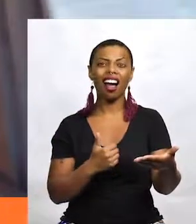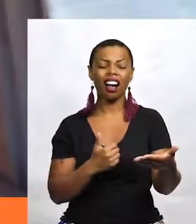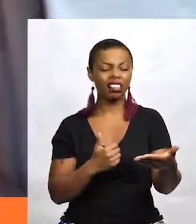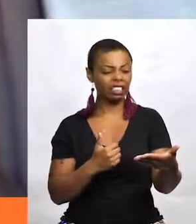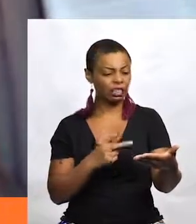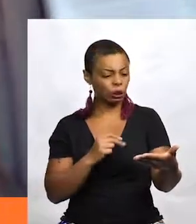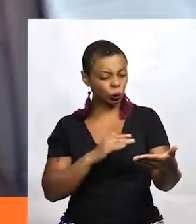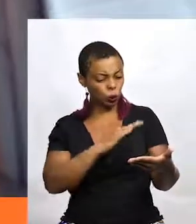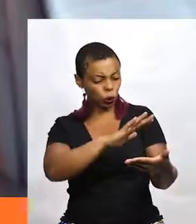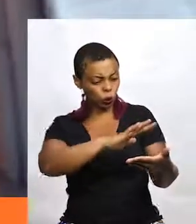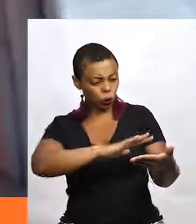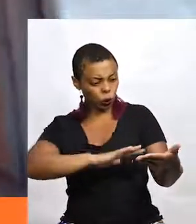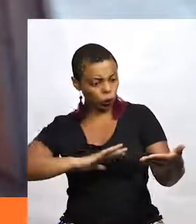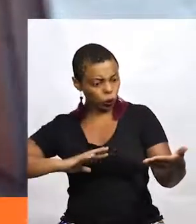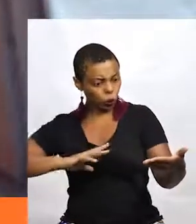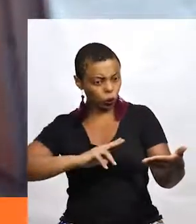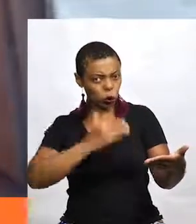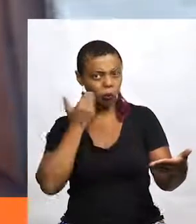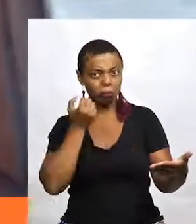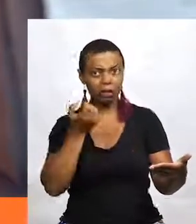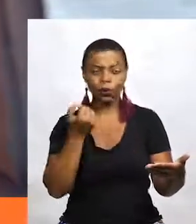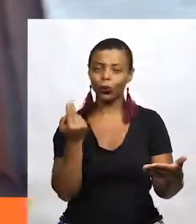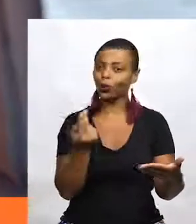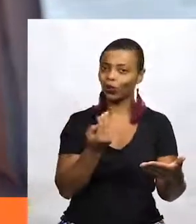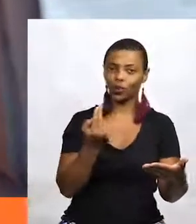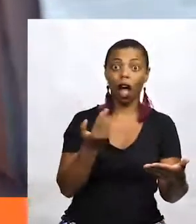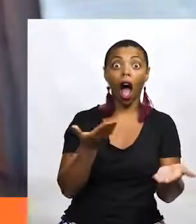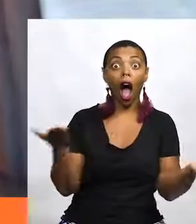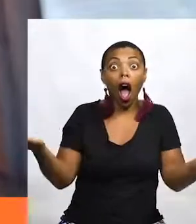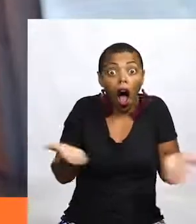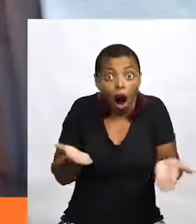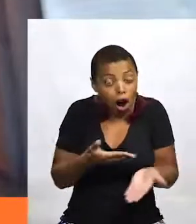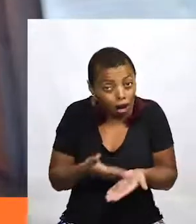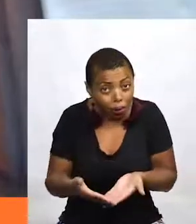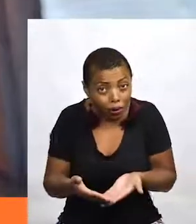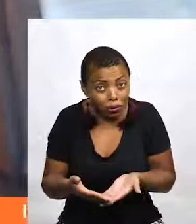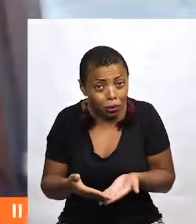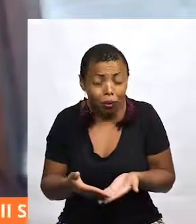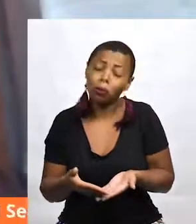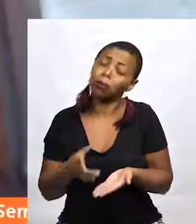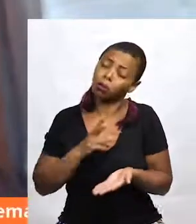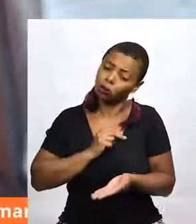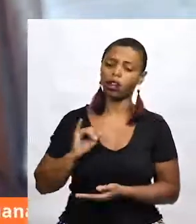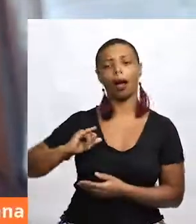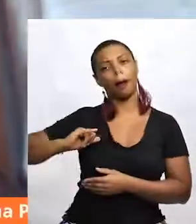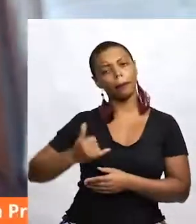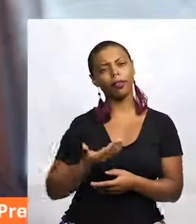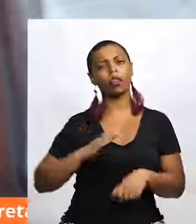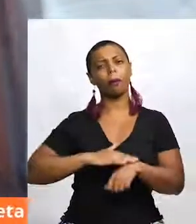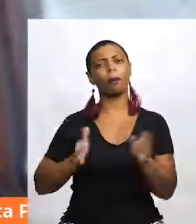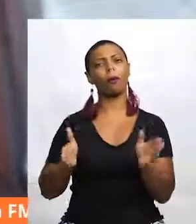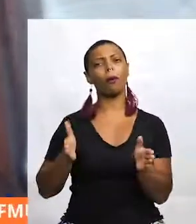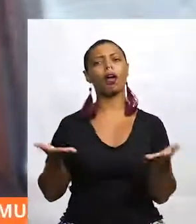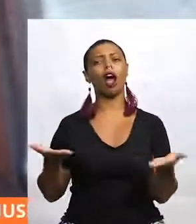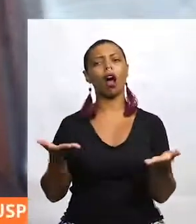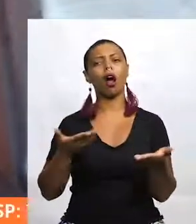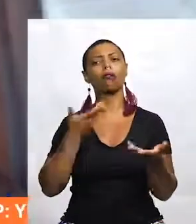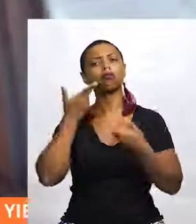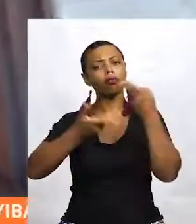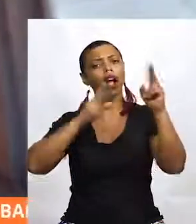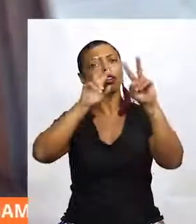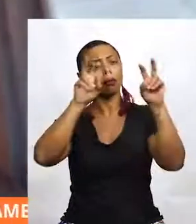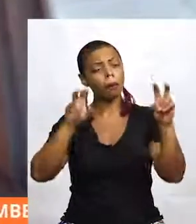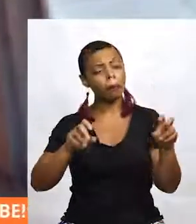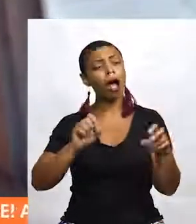branca. Então é aproveitar esse momento e colocar esses assuntos em pauta com quem tem poder de decisão na